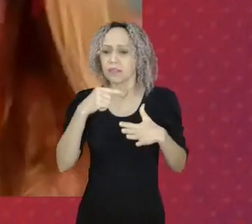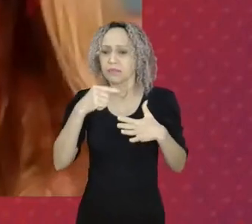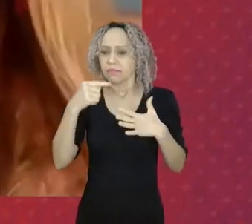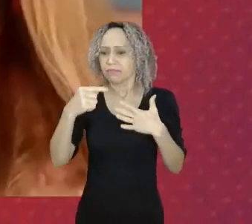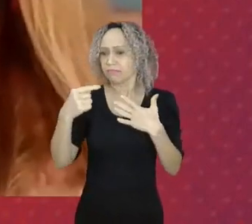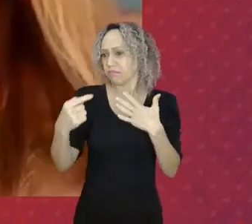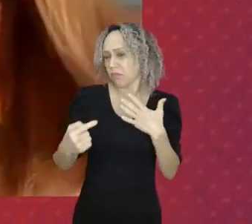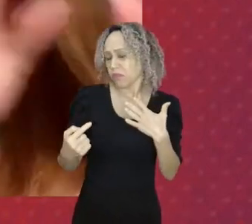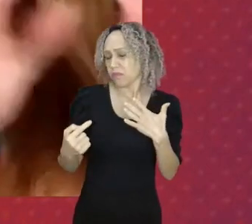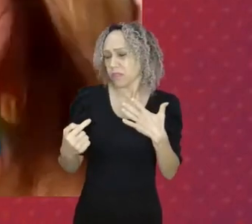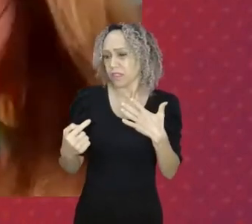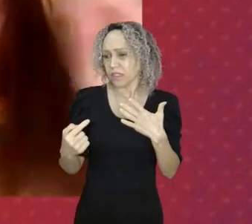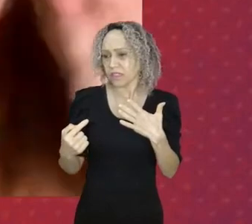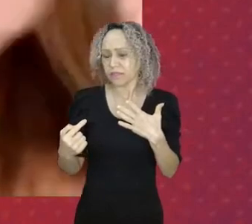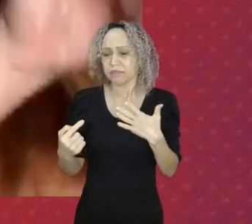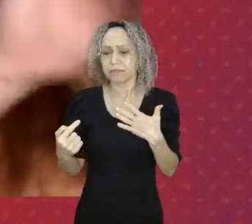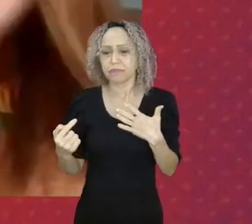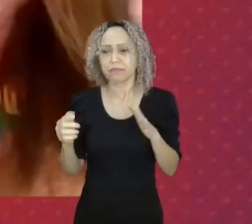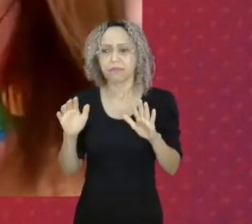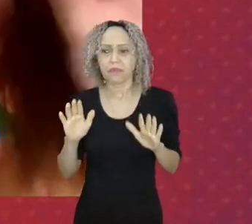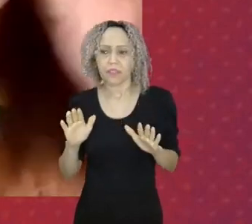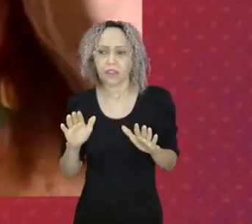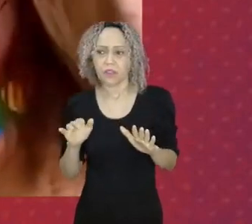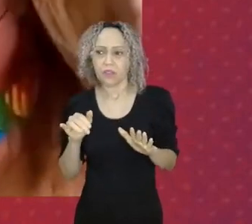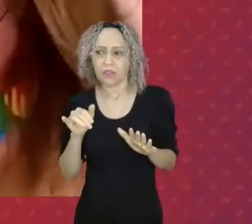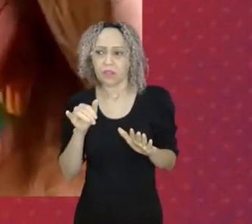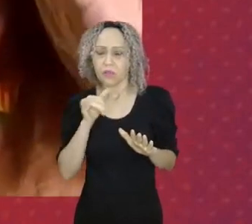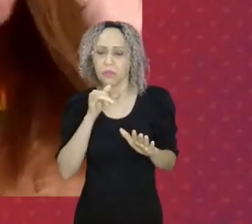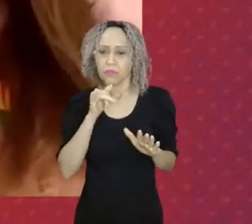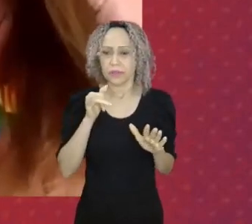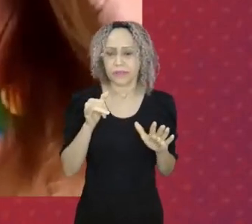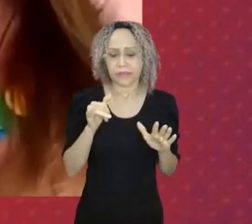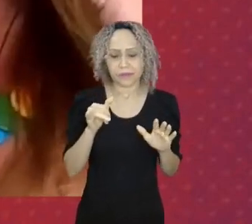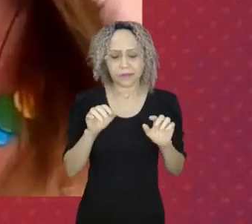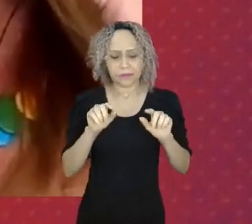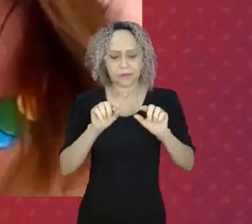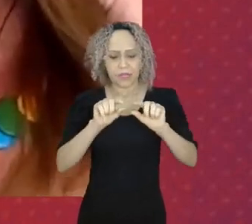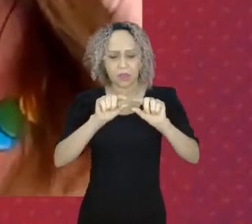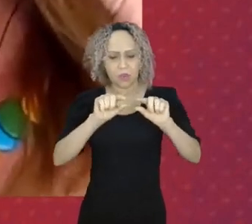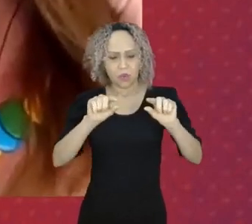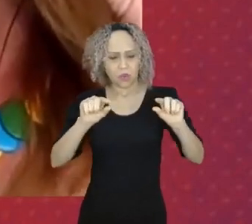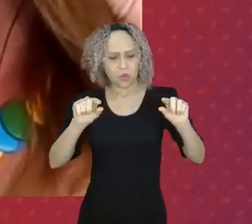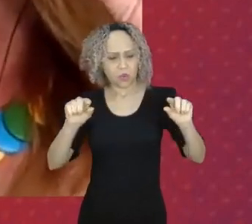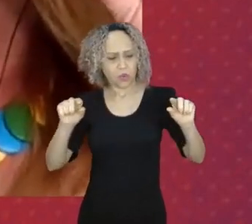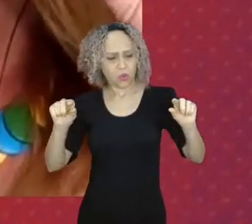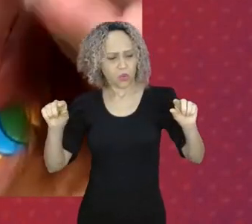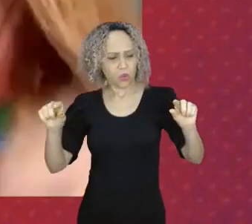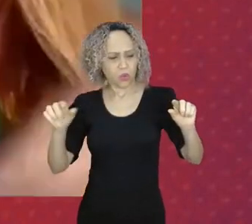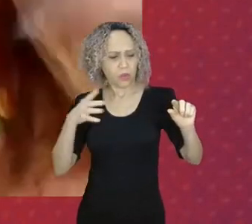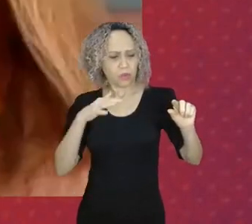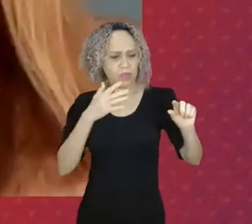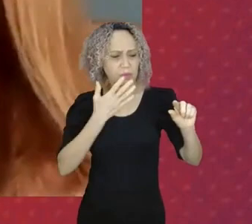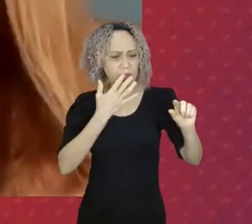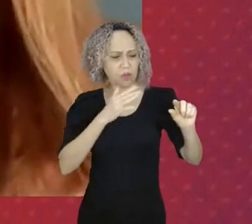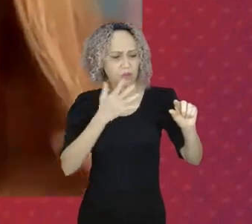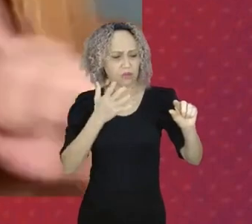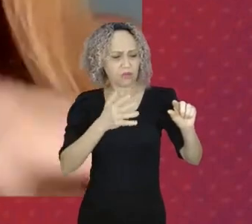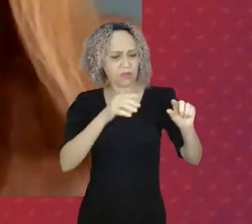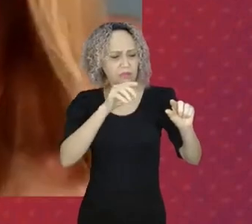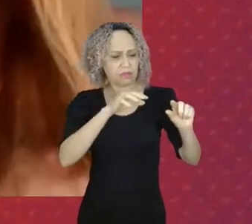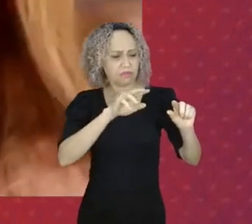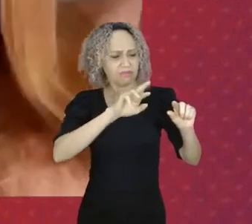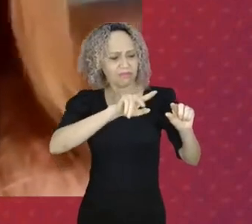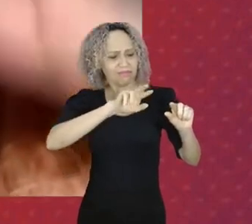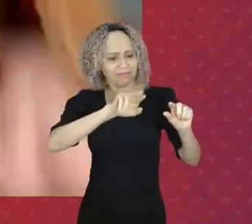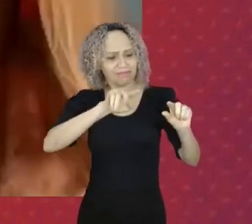também pode ter várias nuances. É como se a gente pensar uma régua do branco para o preto e vai ver que tem vários tons até chegar numa cor e